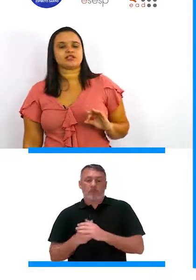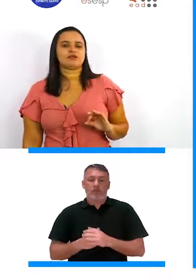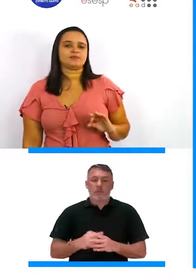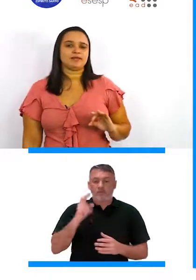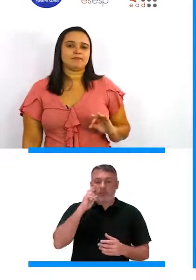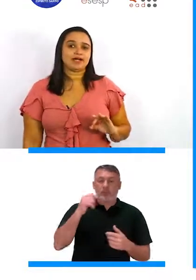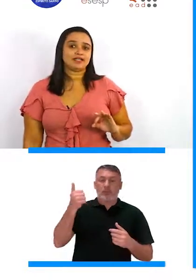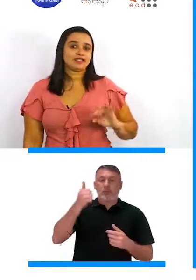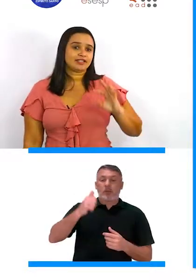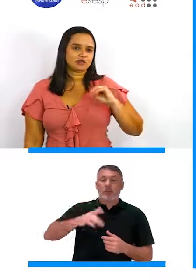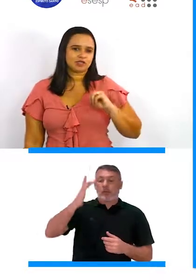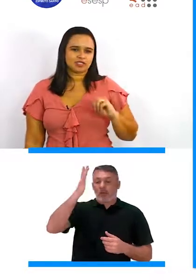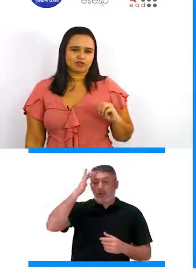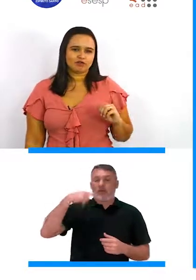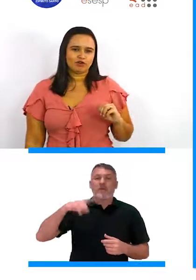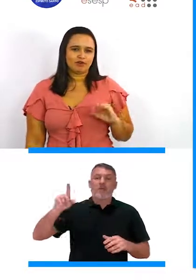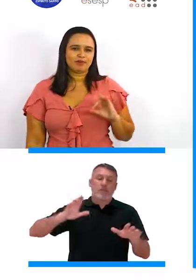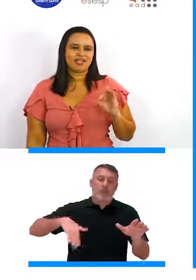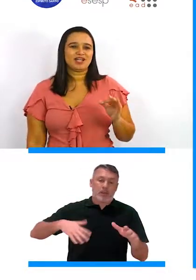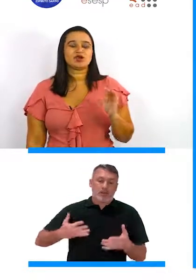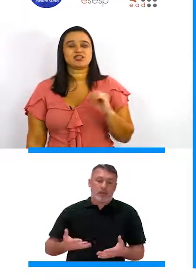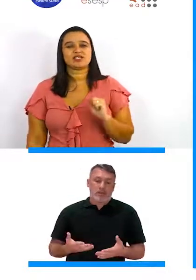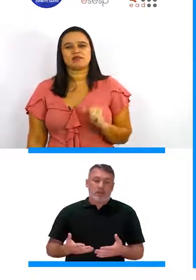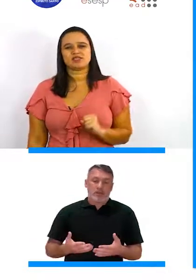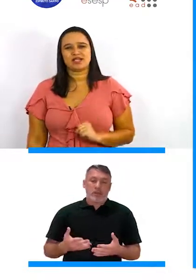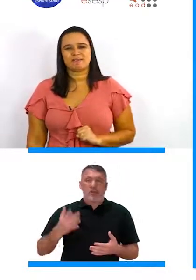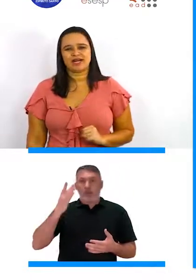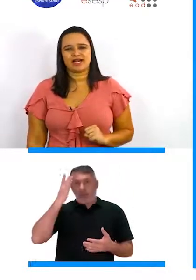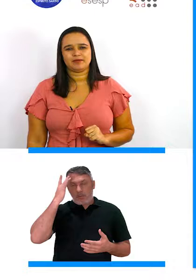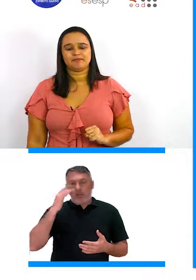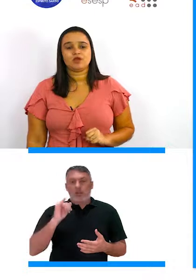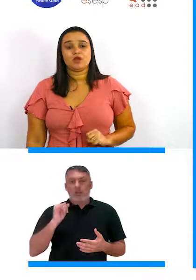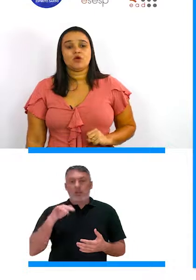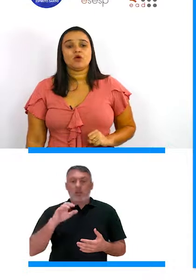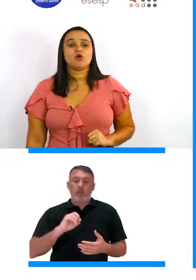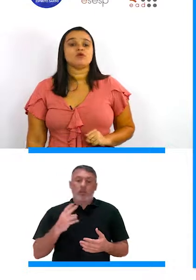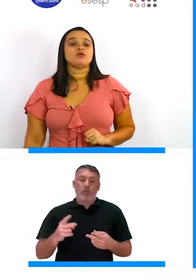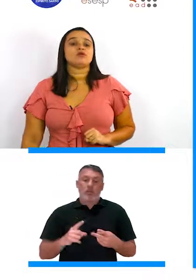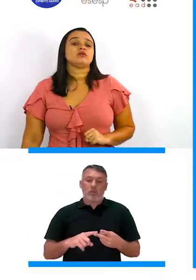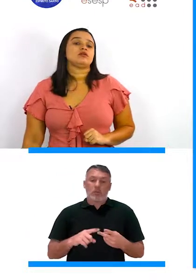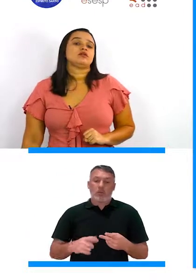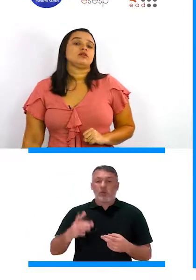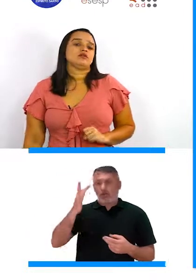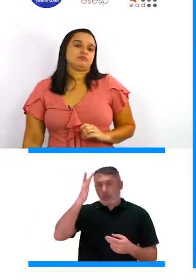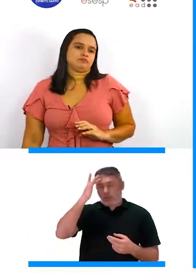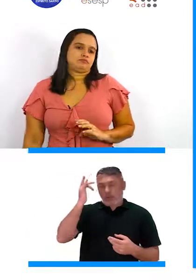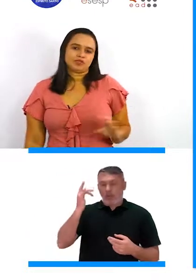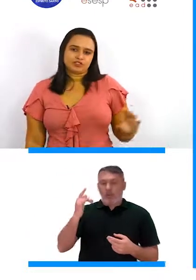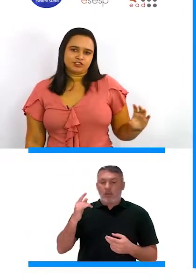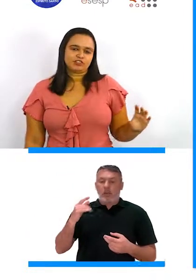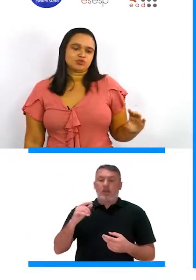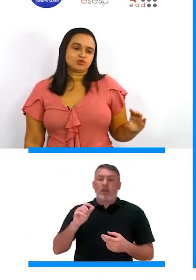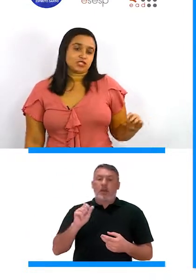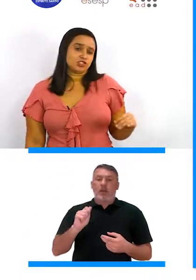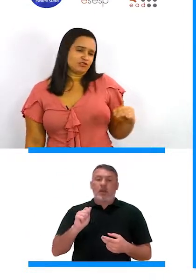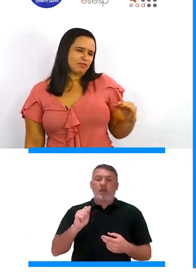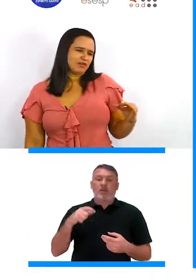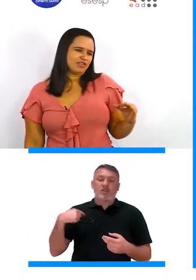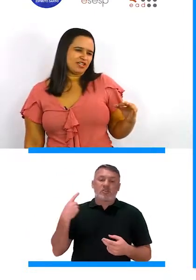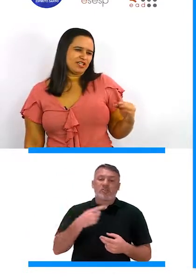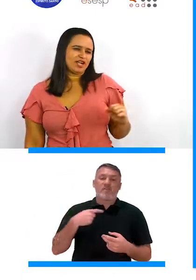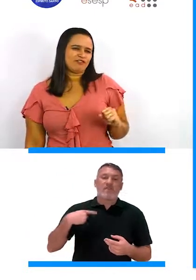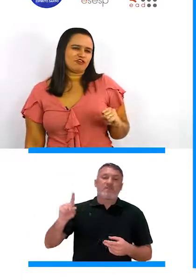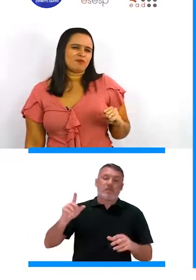amanhã nós iremos à praia. Quem que usa essa forma? Amanhã nós iremos à praia. Ou, pouca gente usa. A gente